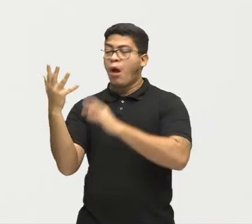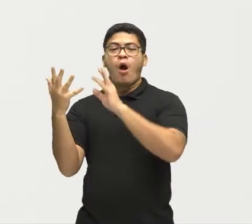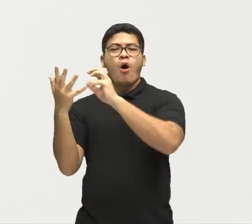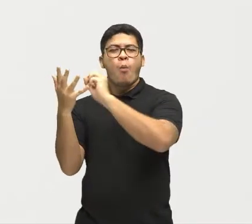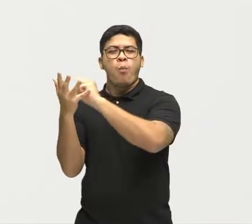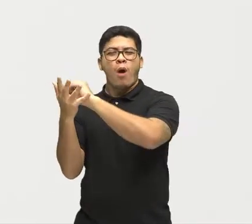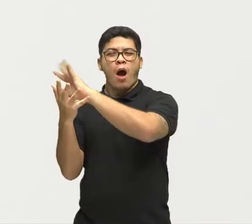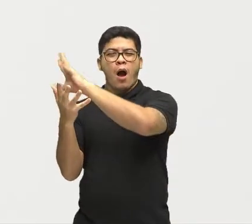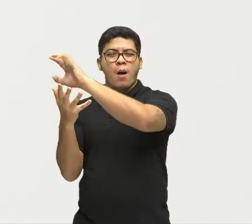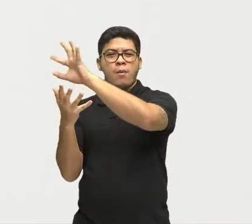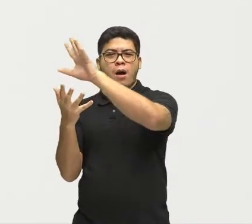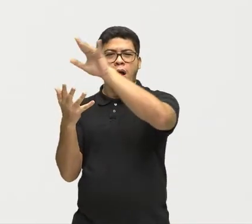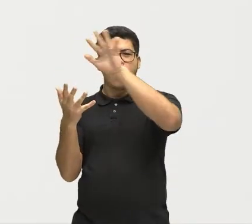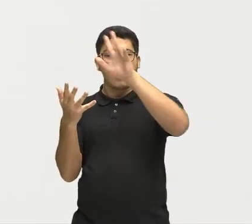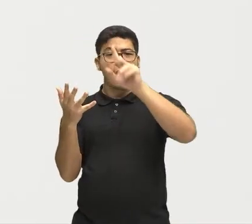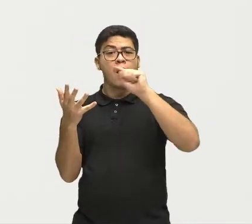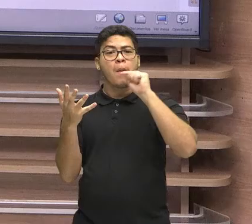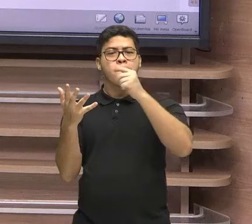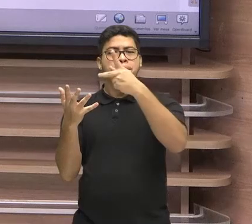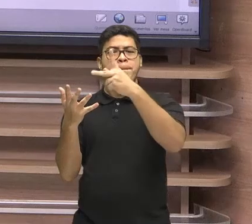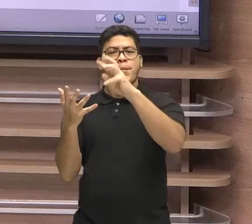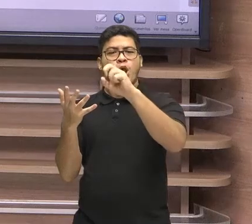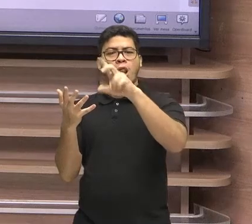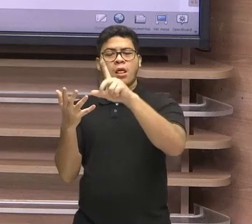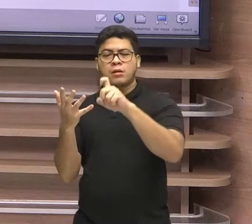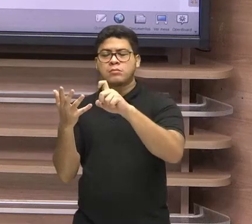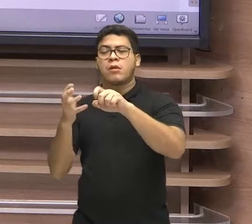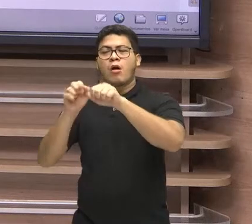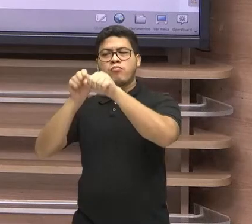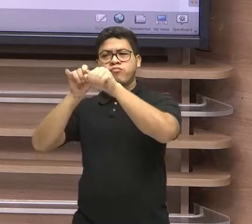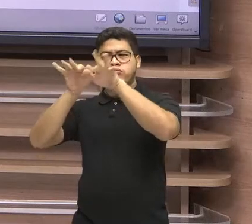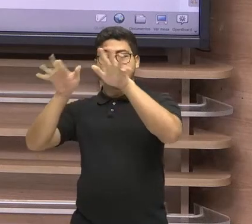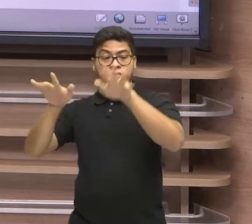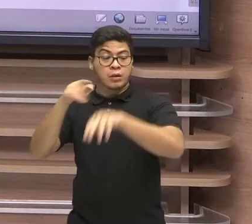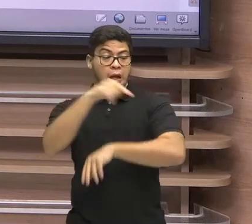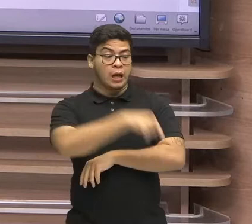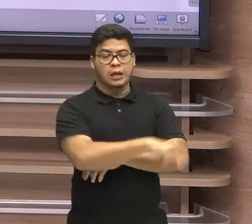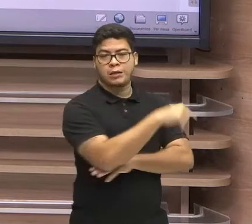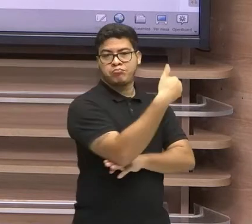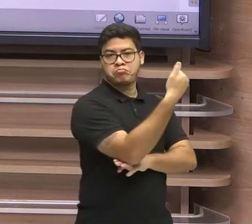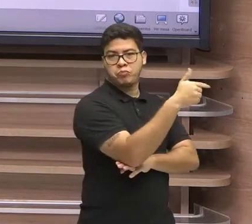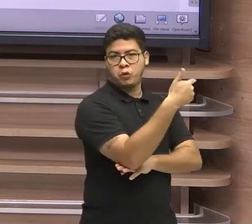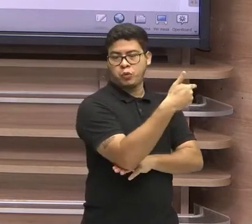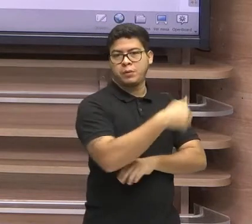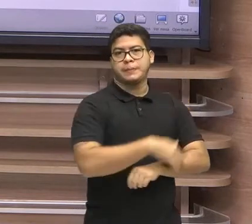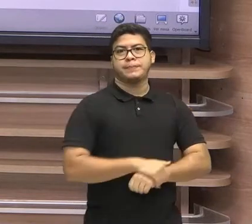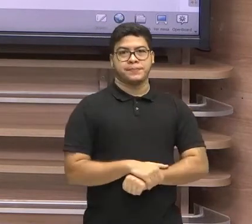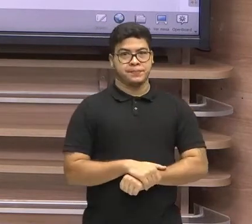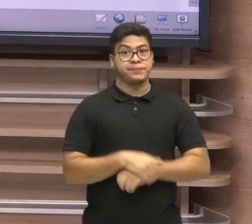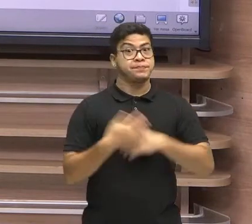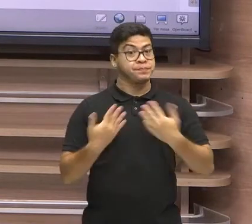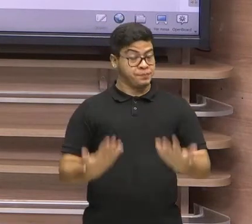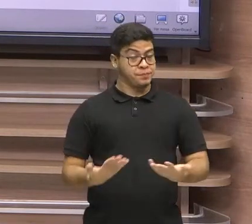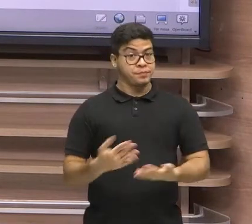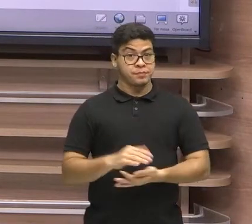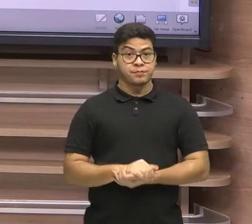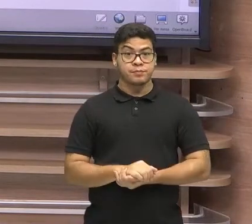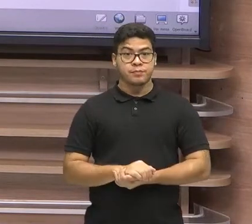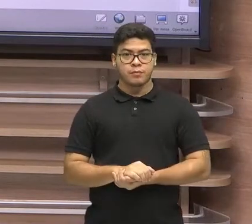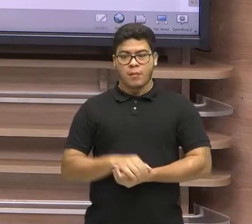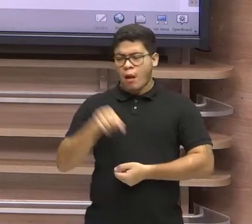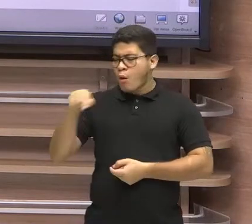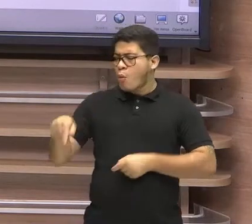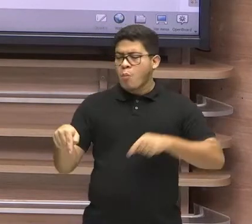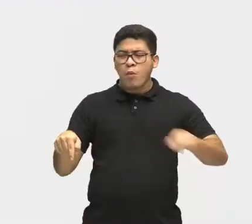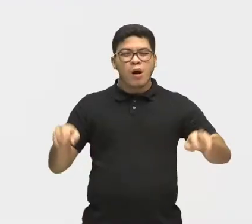grande característica de diferenças, de identificar uma planta, se ela é mono ou se ela é dicotiledônea. Olhem só